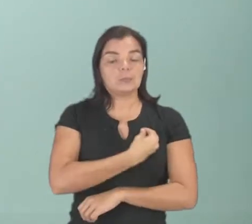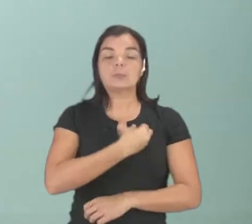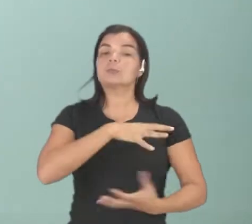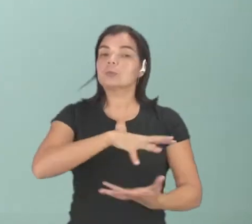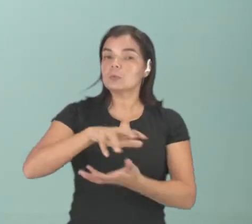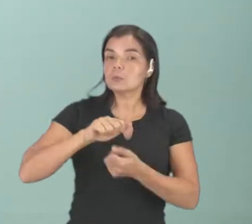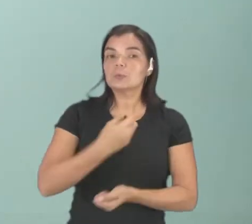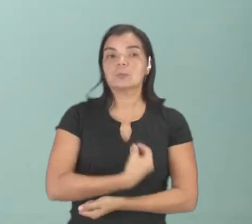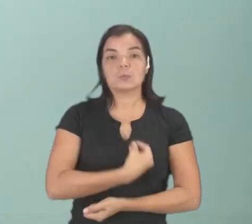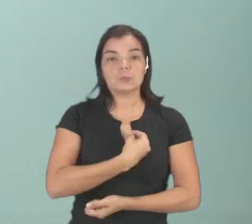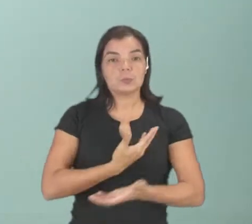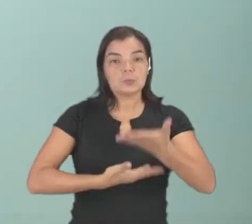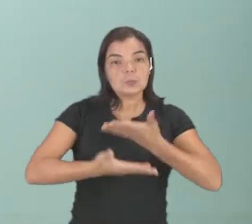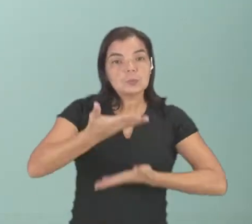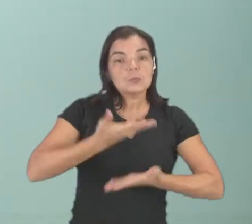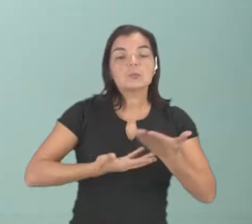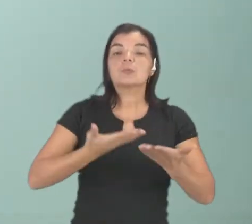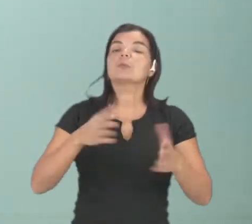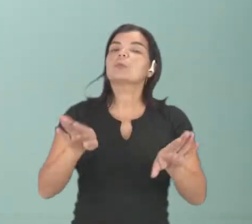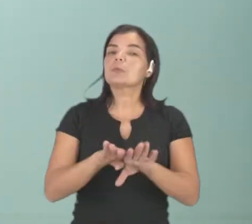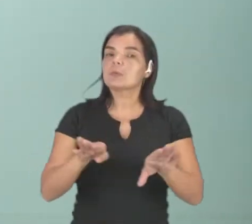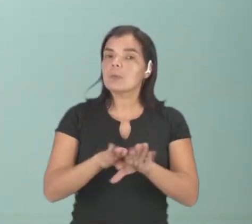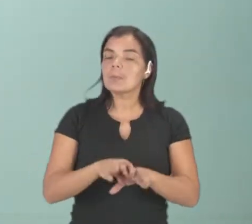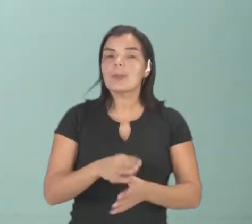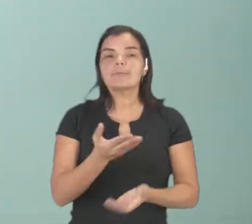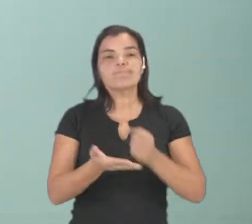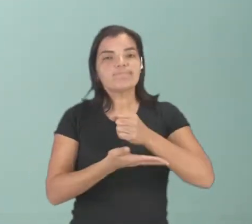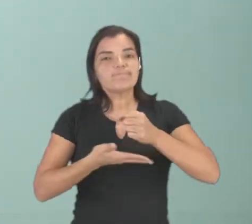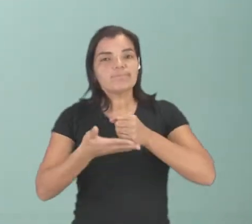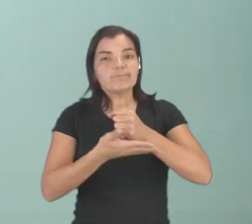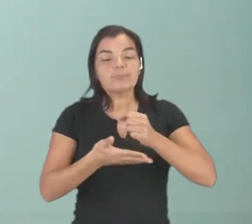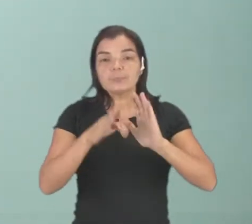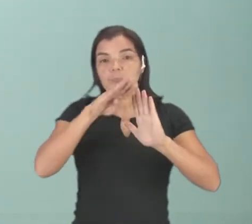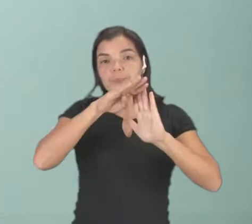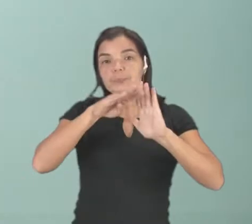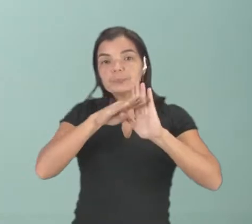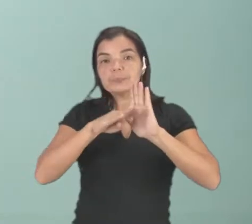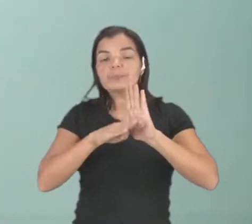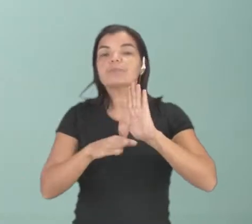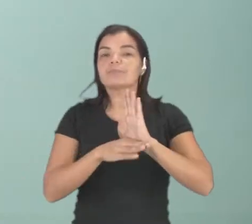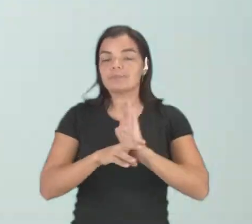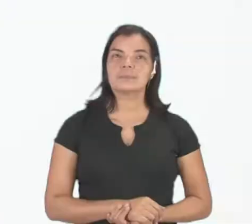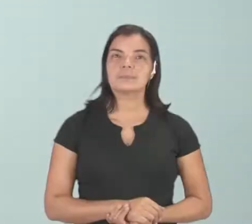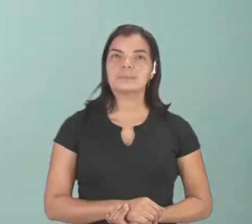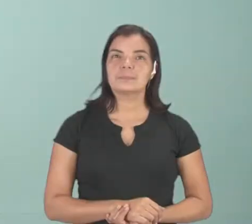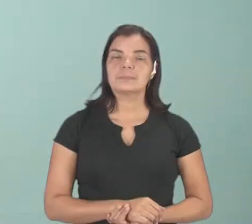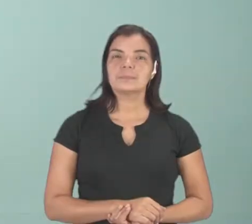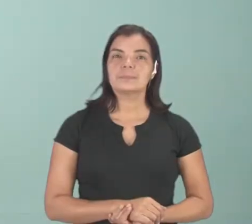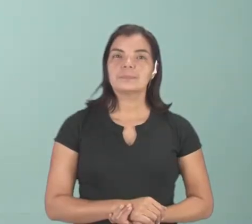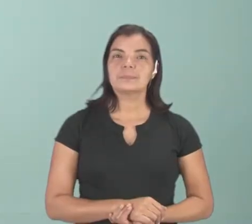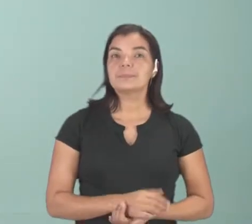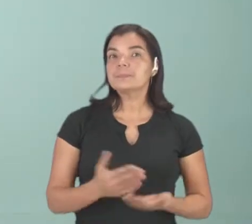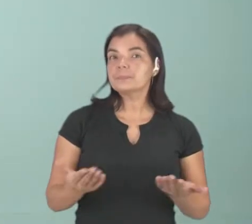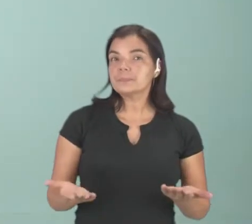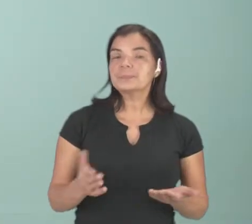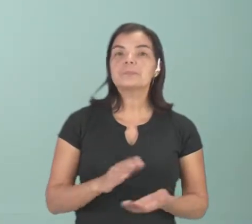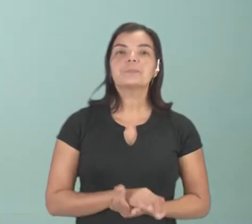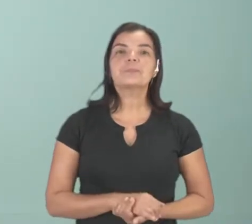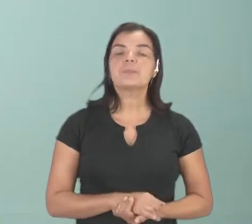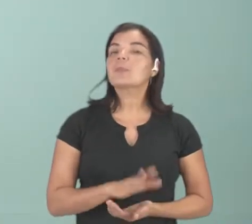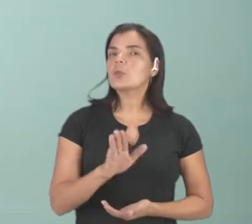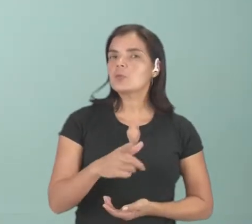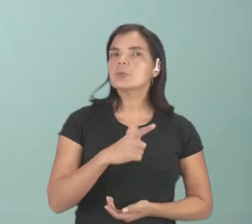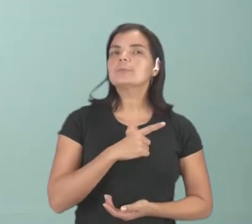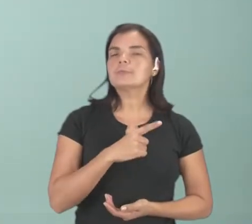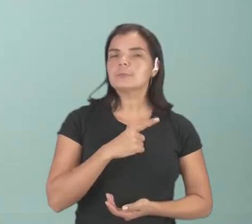material, a convivência uns com os outros aqui na Terra, deveria estar baseada nesses princípios divinos. Então, vocês já